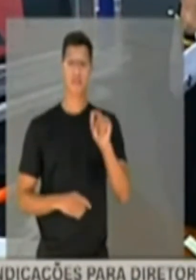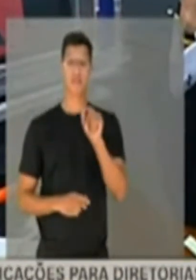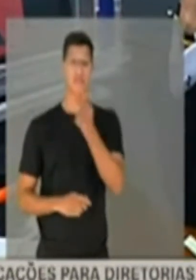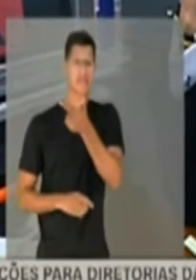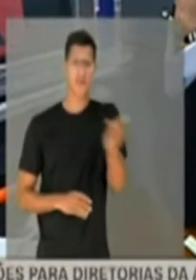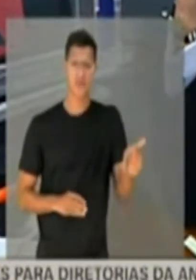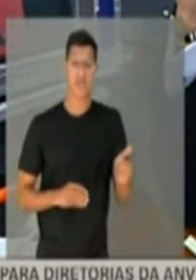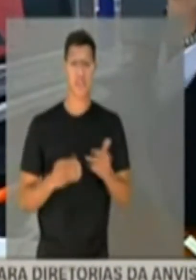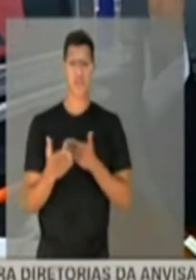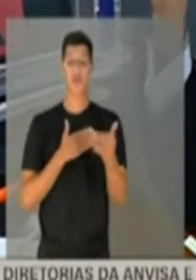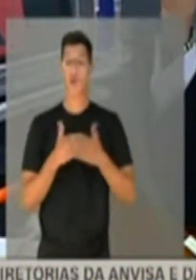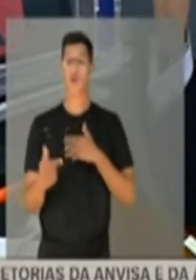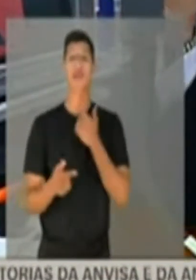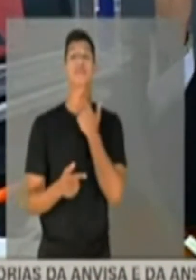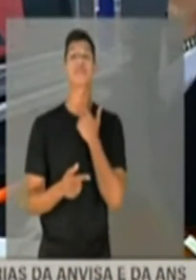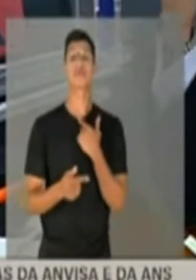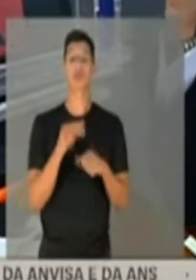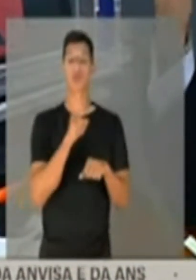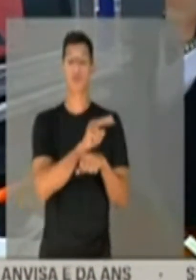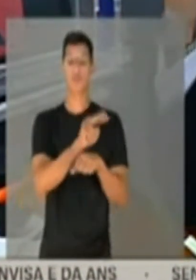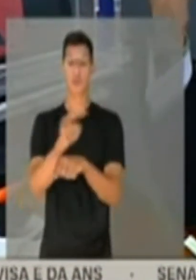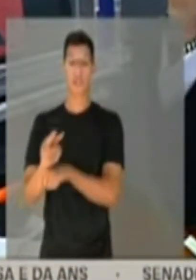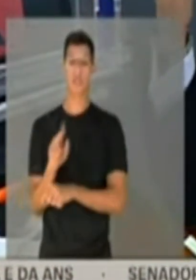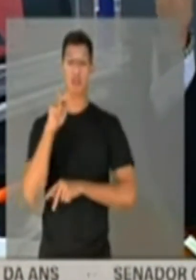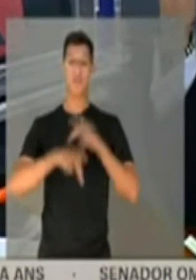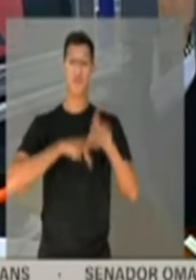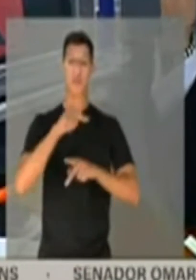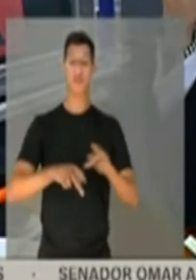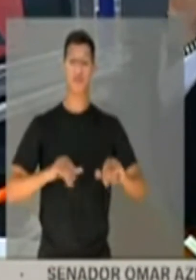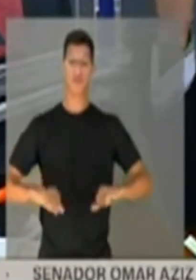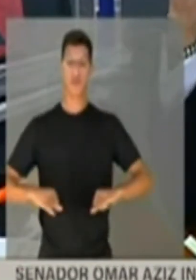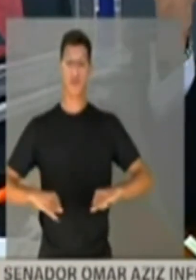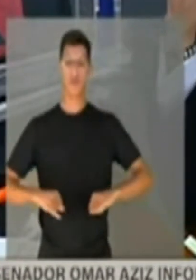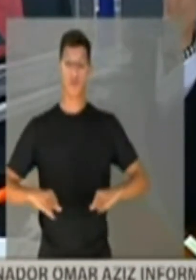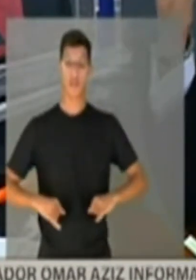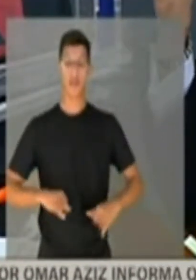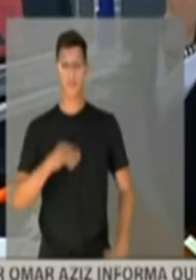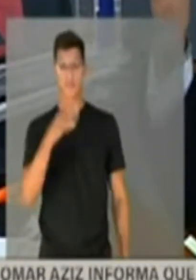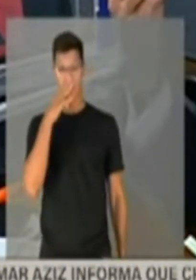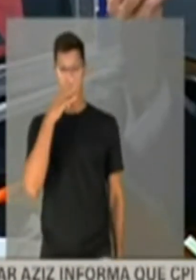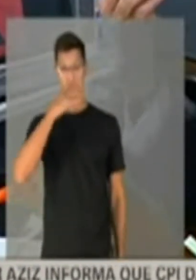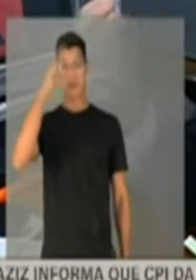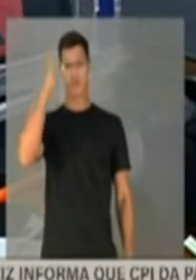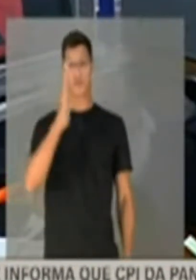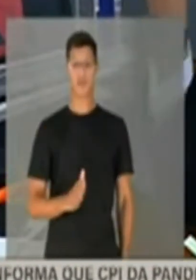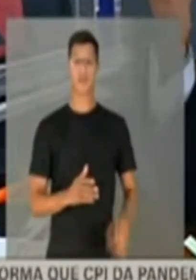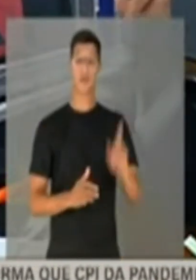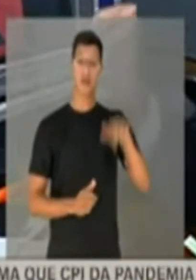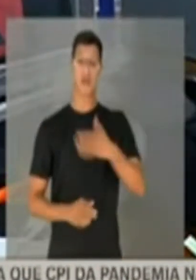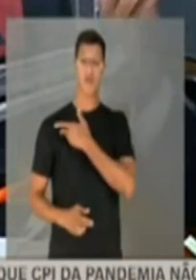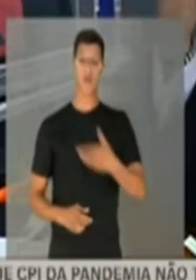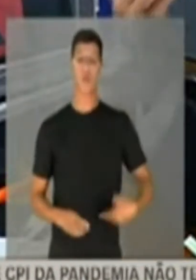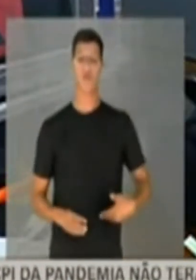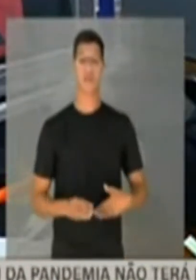não tem qualquer desejo de proteger a população sofrida e assistida do Brasil. É um